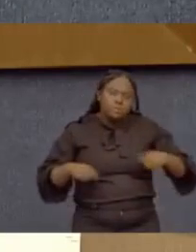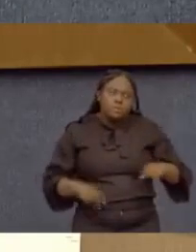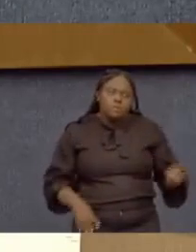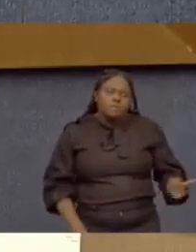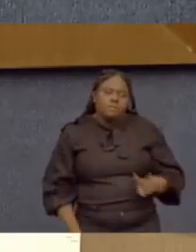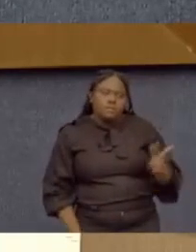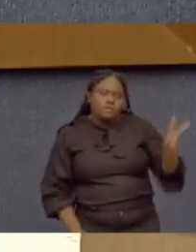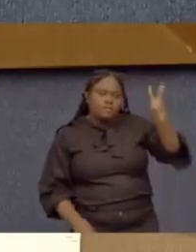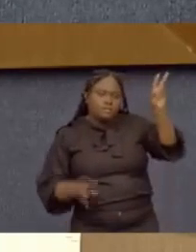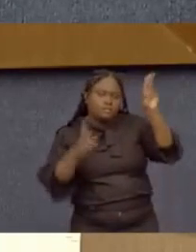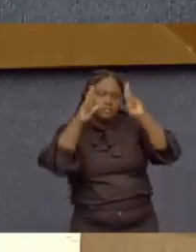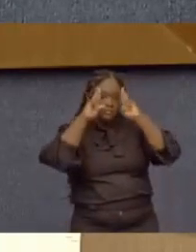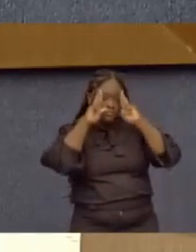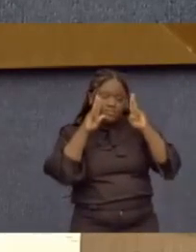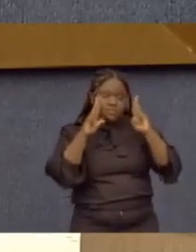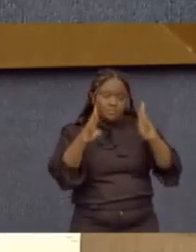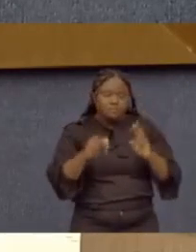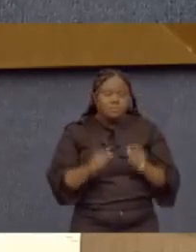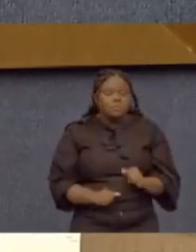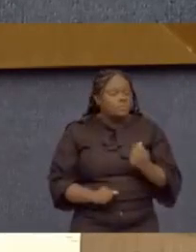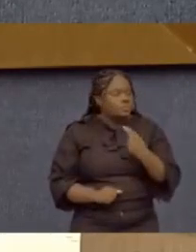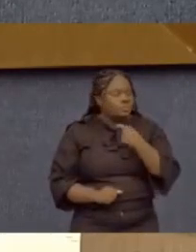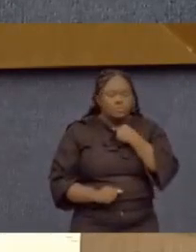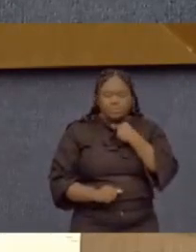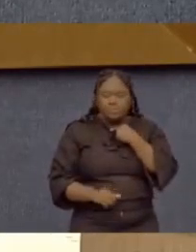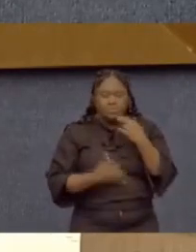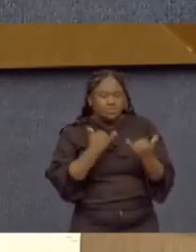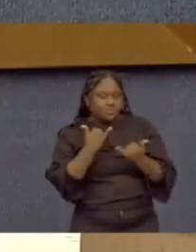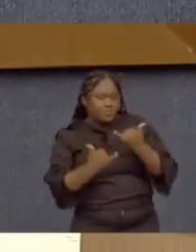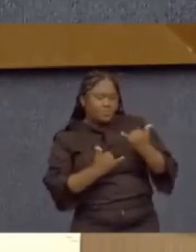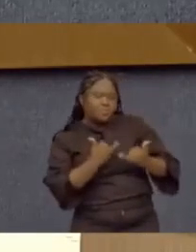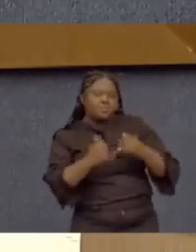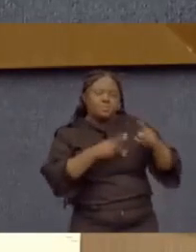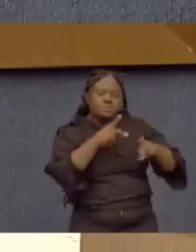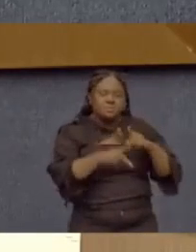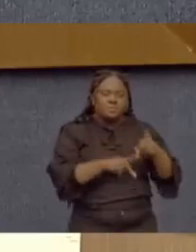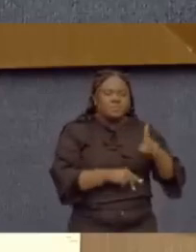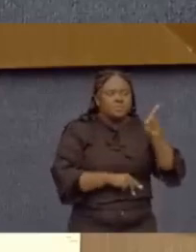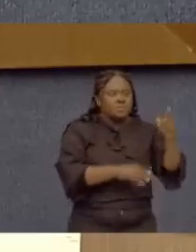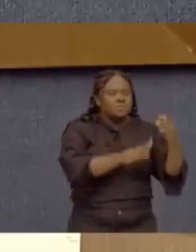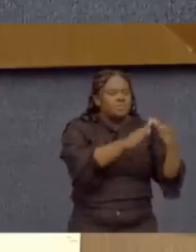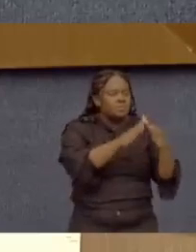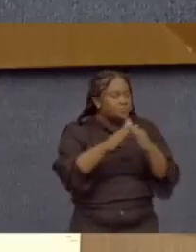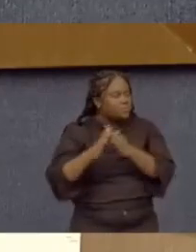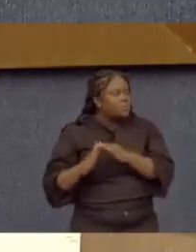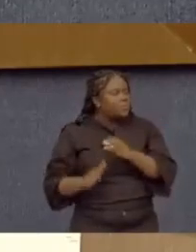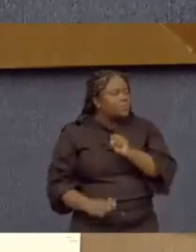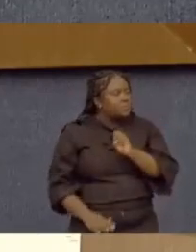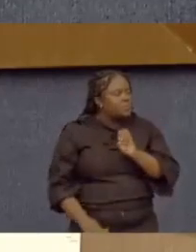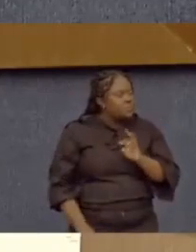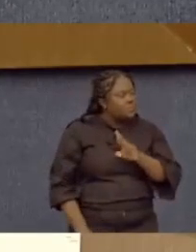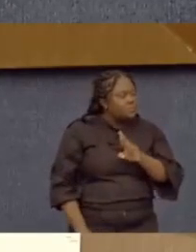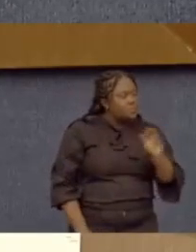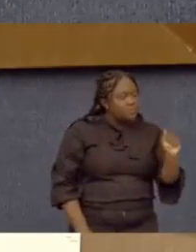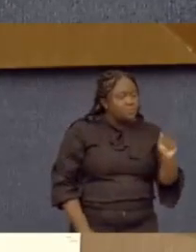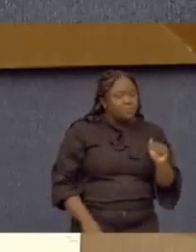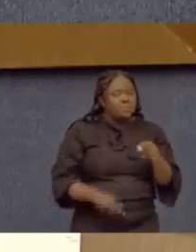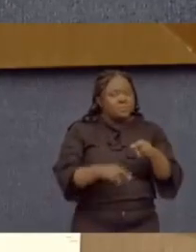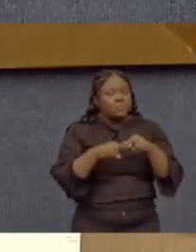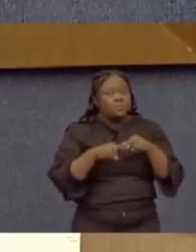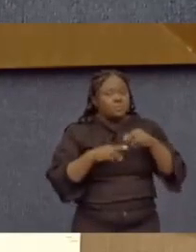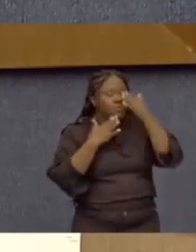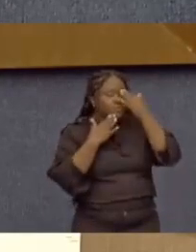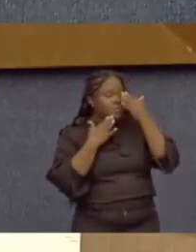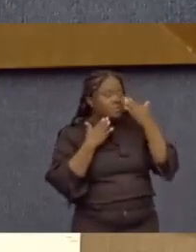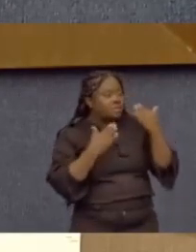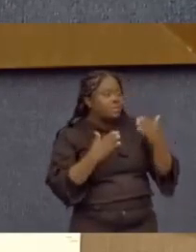valorizado e respeitado. De fato, a gente não pode brincar com o povo do aglomerado da Serra. Por isso, senhor vereador, obrigado por se preocupar com aquele